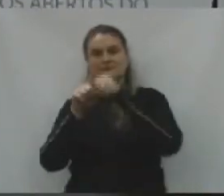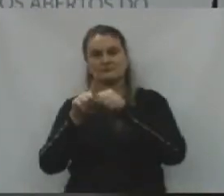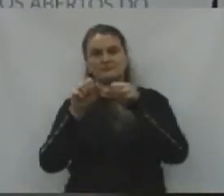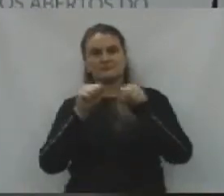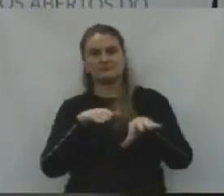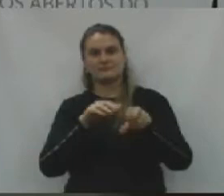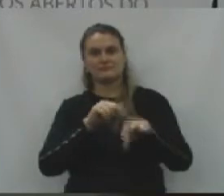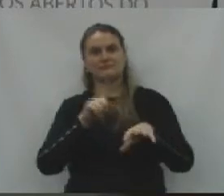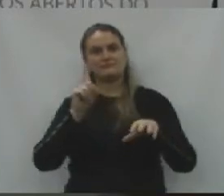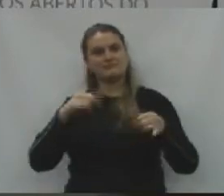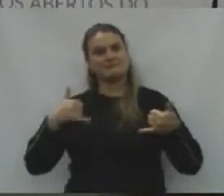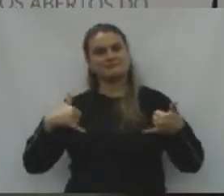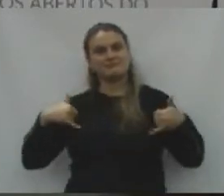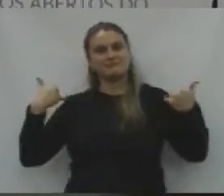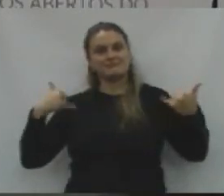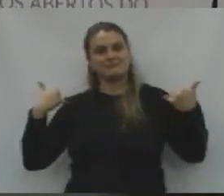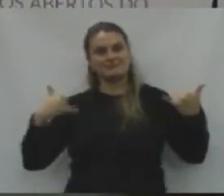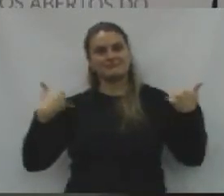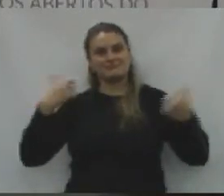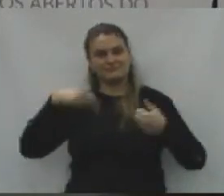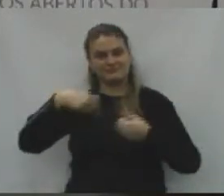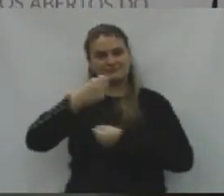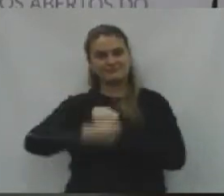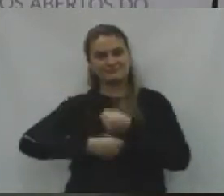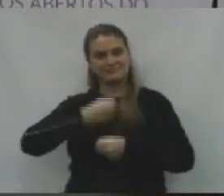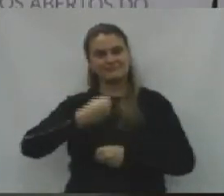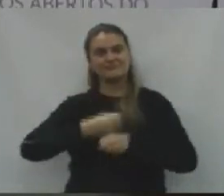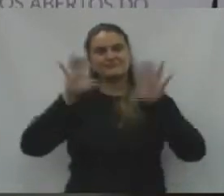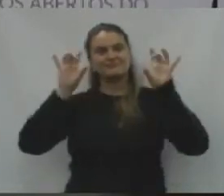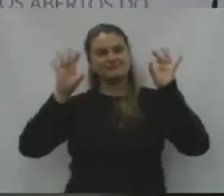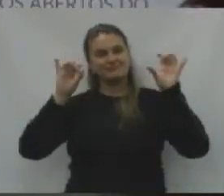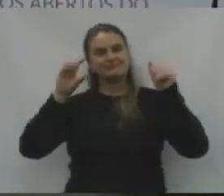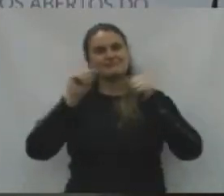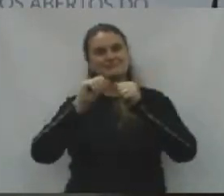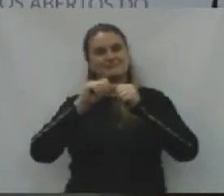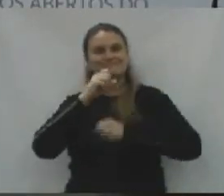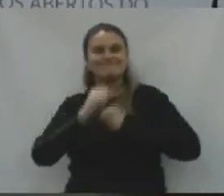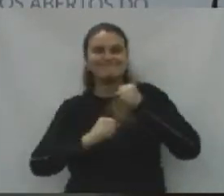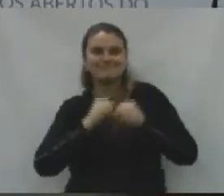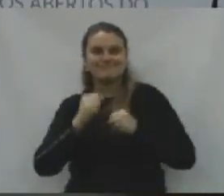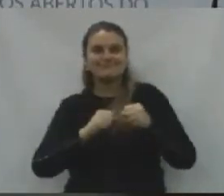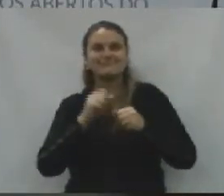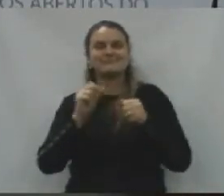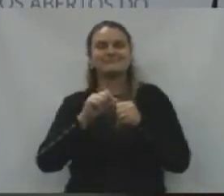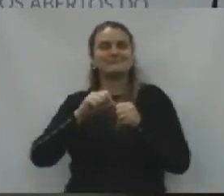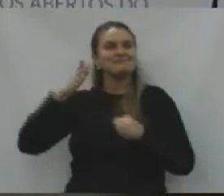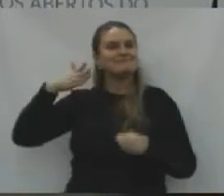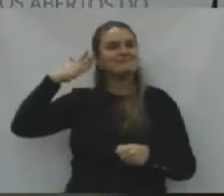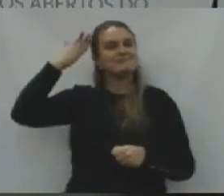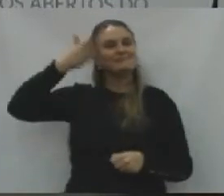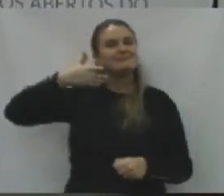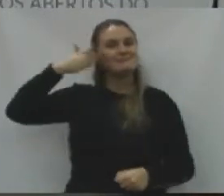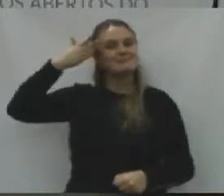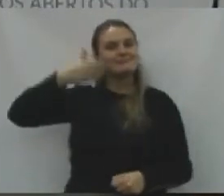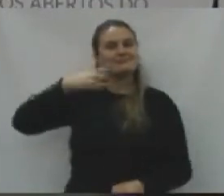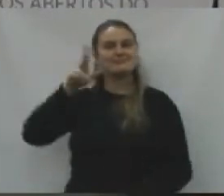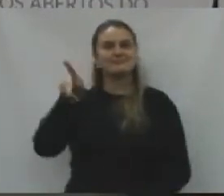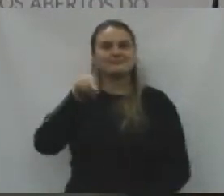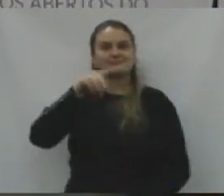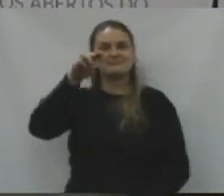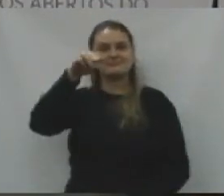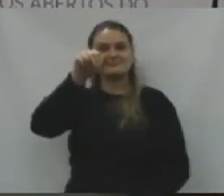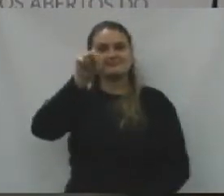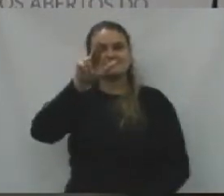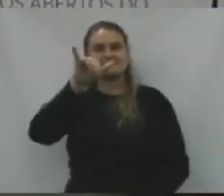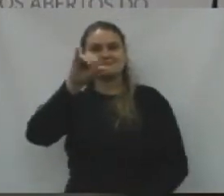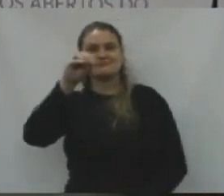Setembro, mês de aniversário, esse ano especial, além da corrida, Talk Business, a palestra tão esperada aí com o professor